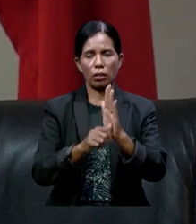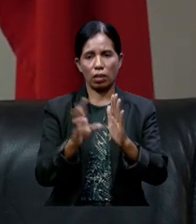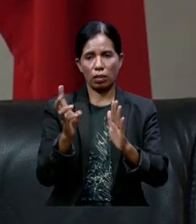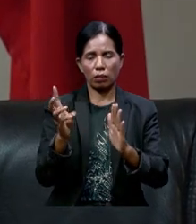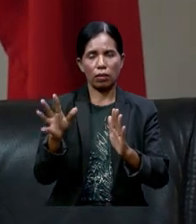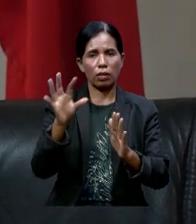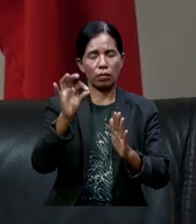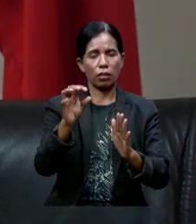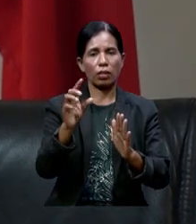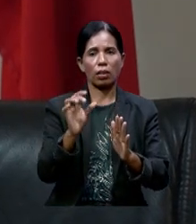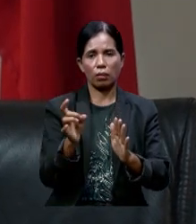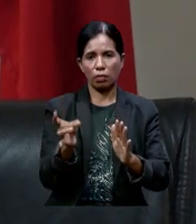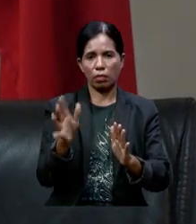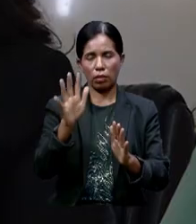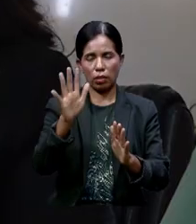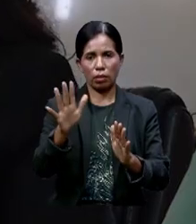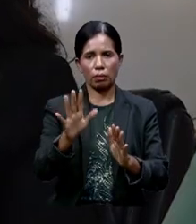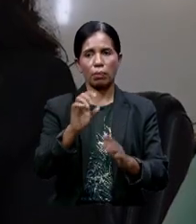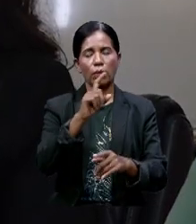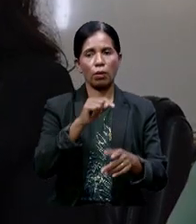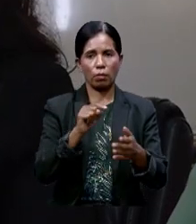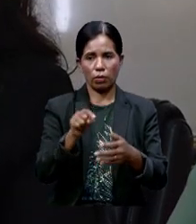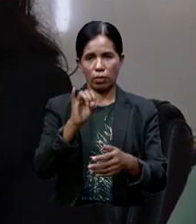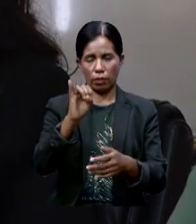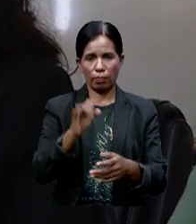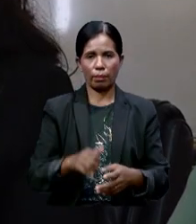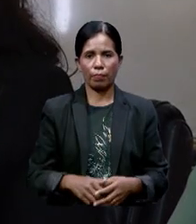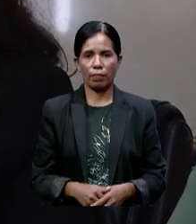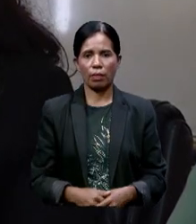valun resen lima alinea ida pontu i. Adriano Verdial, Zemen Santos, Ziemen.